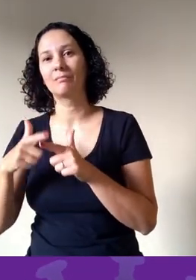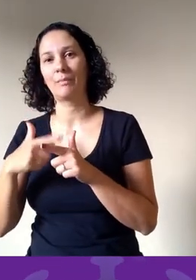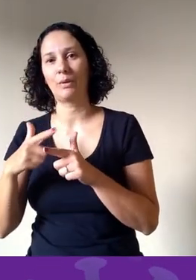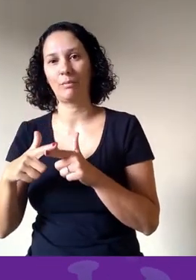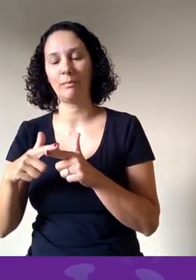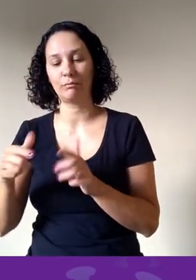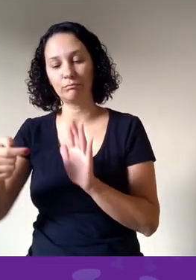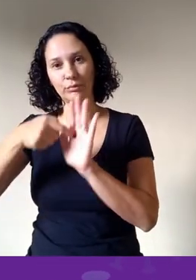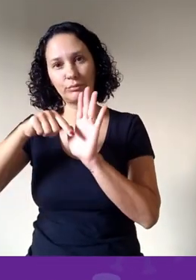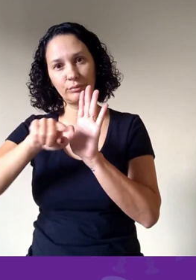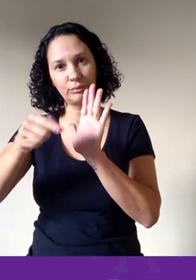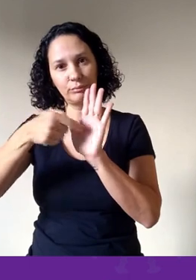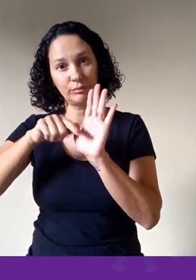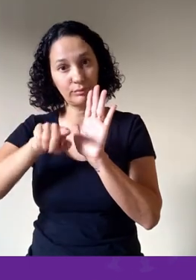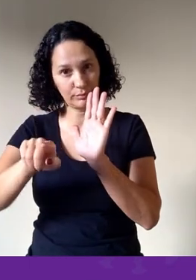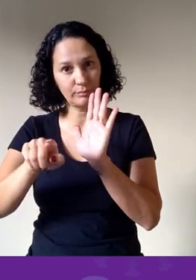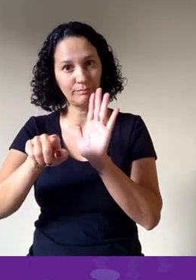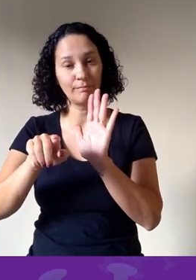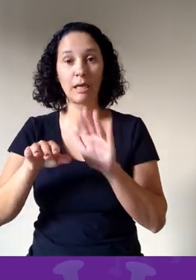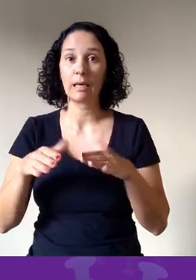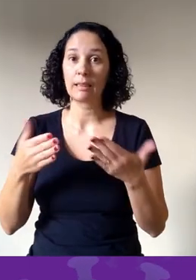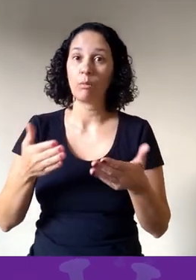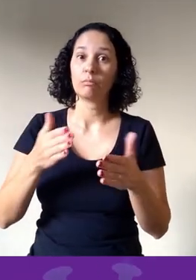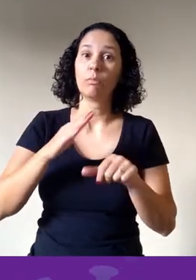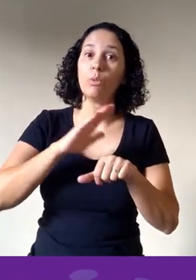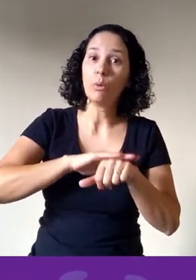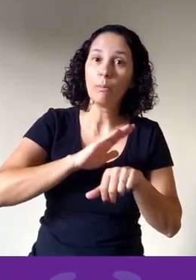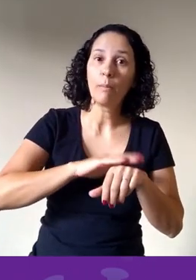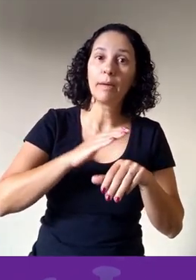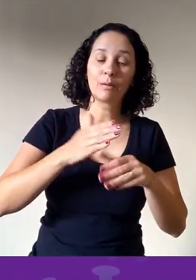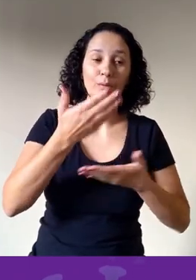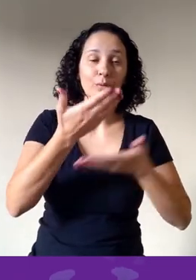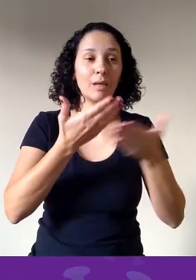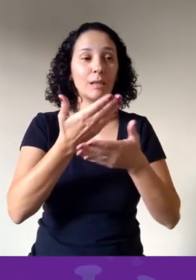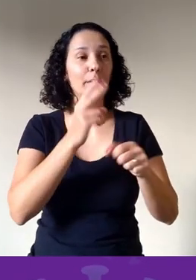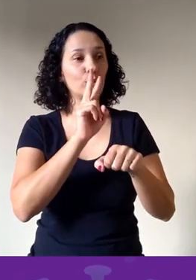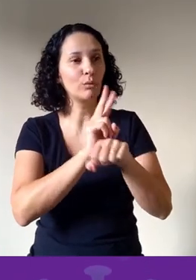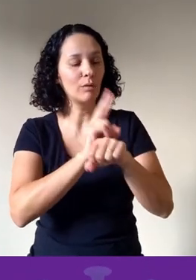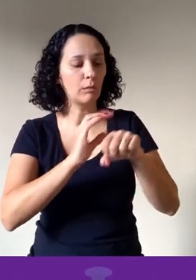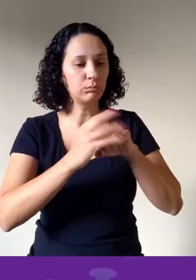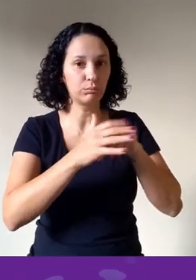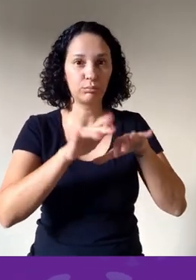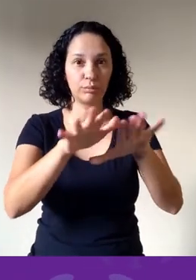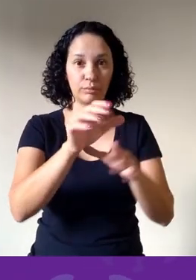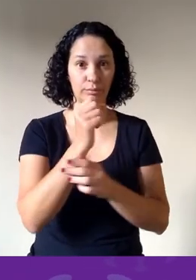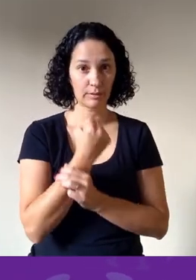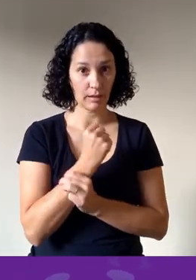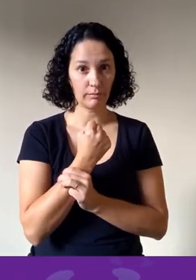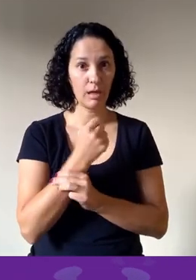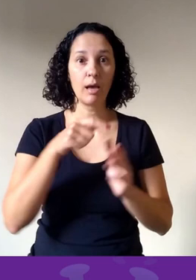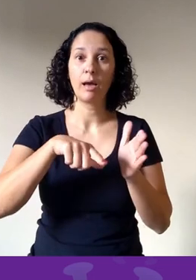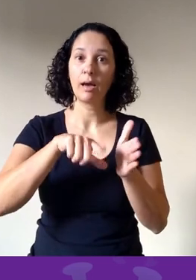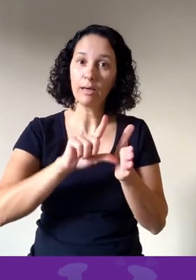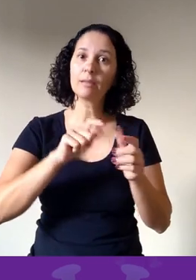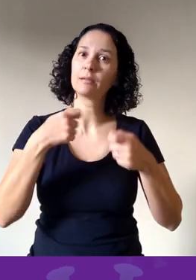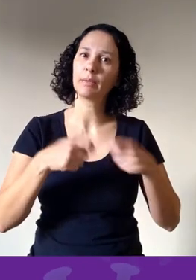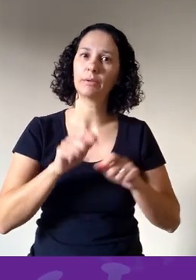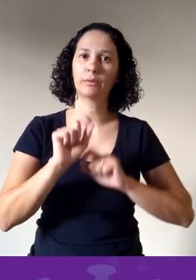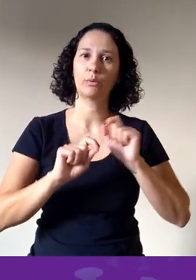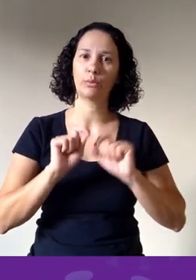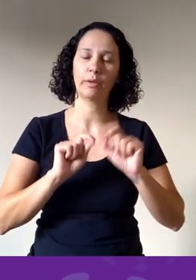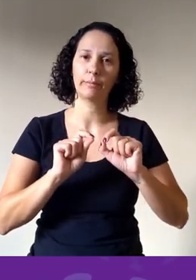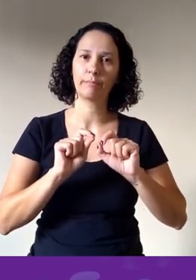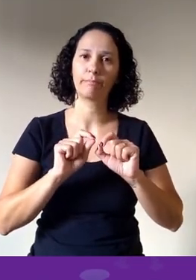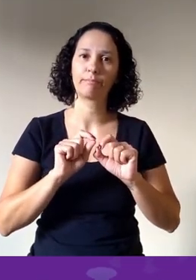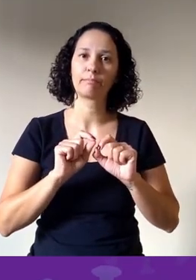então não existe assim um tratamento padrão que eu posso dizer a senhora todo mundo eu vou tratar igual em função de